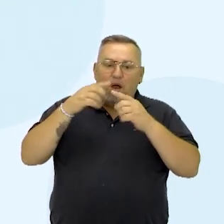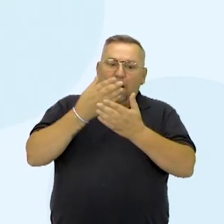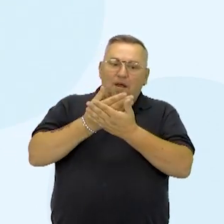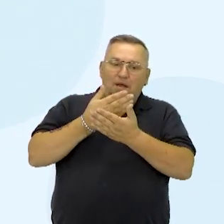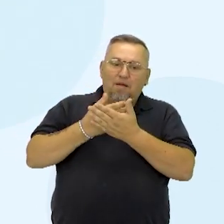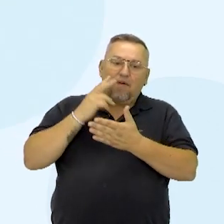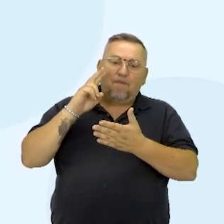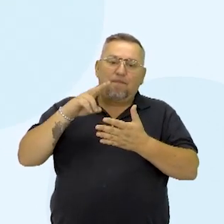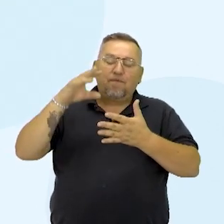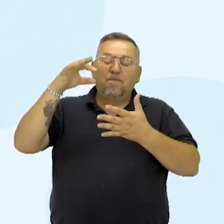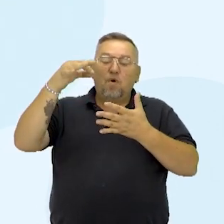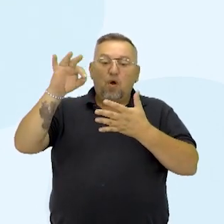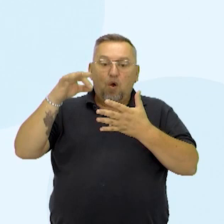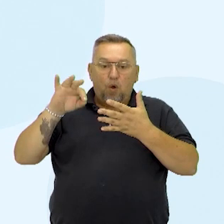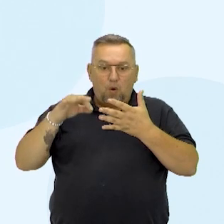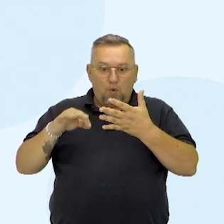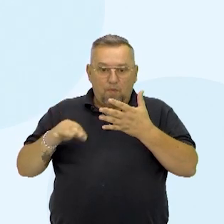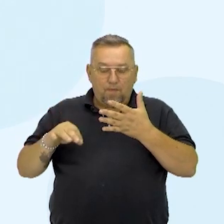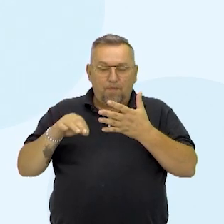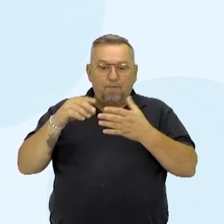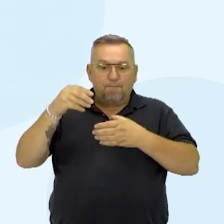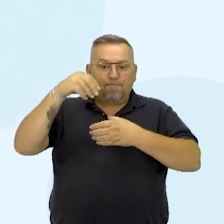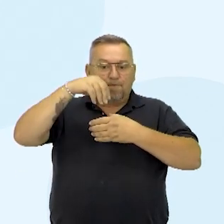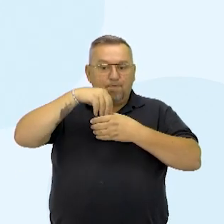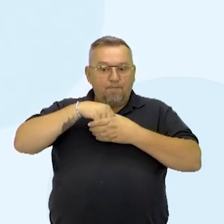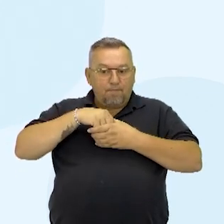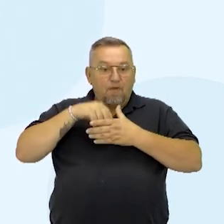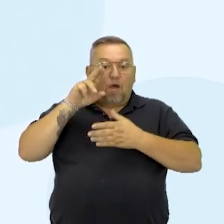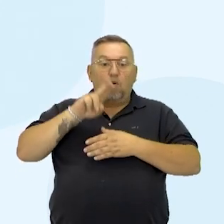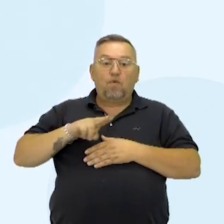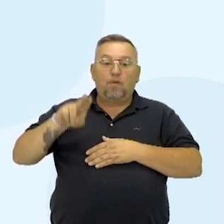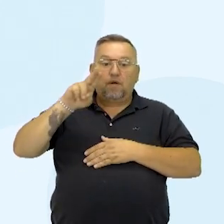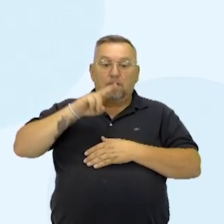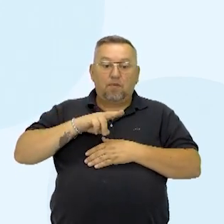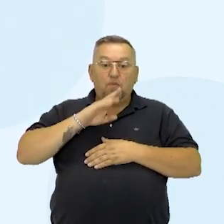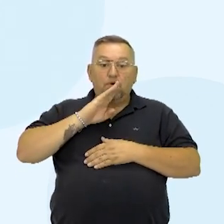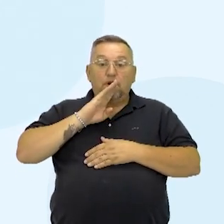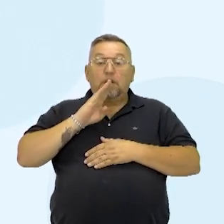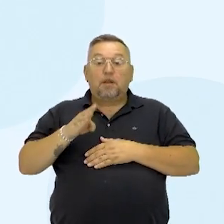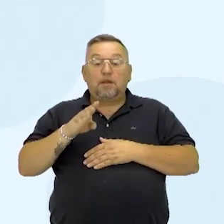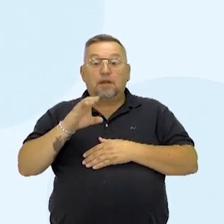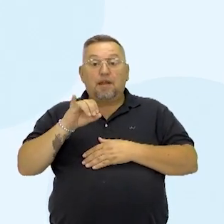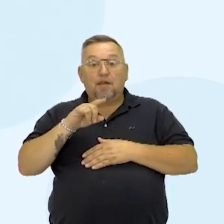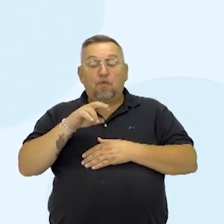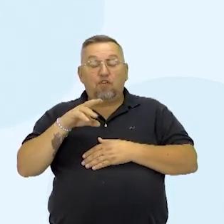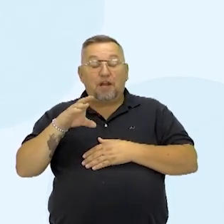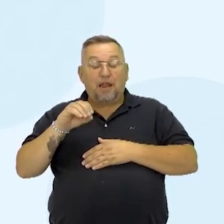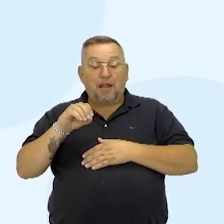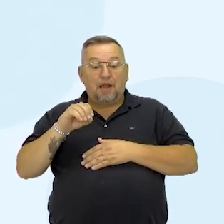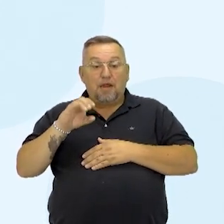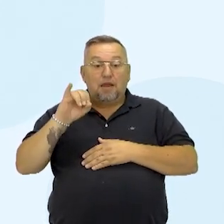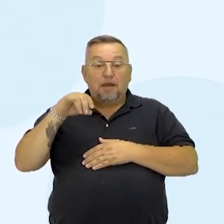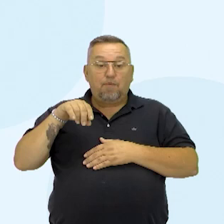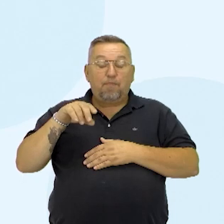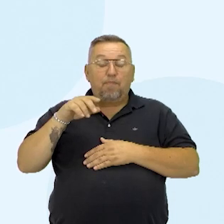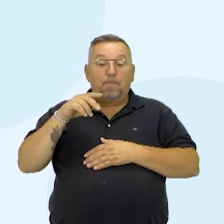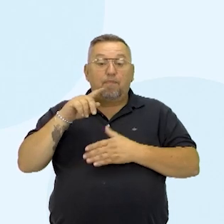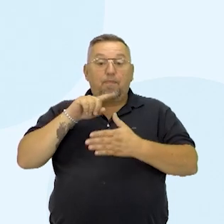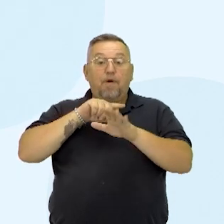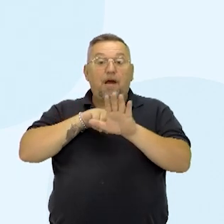da aula é verificar as informações internalizadas referentes à utilização de citações diretas